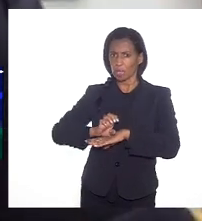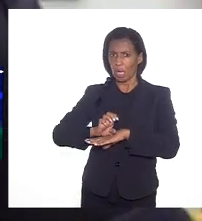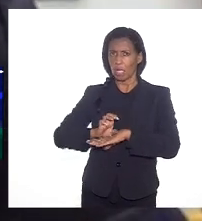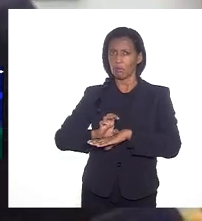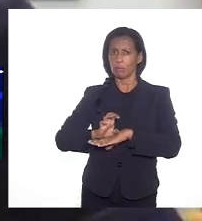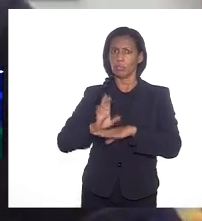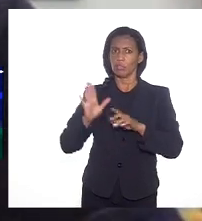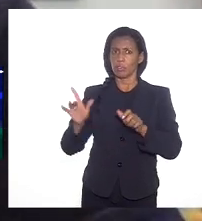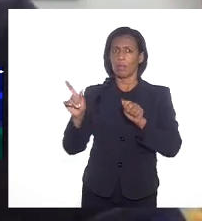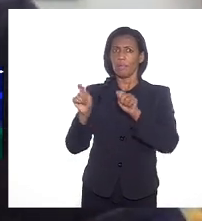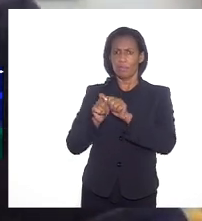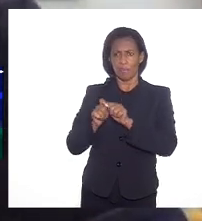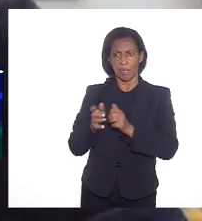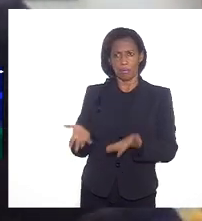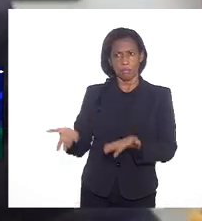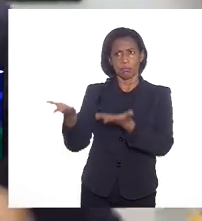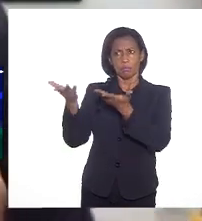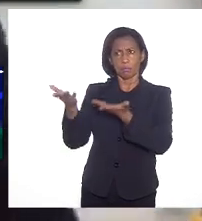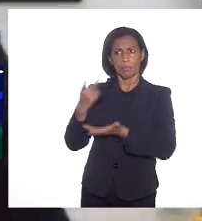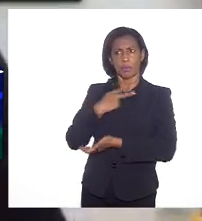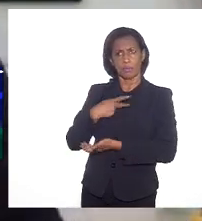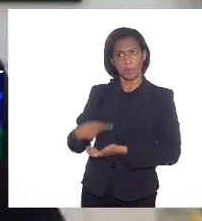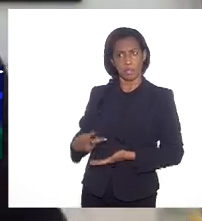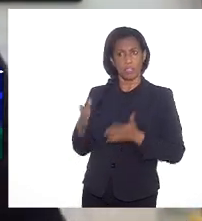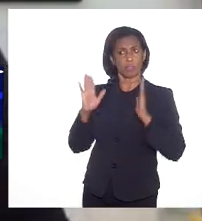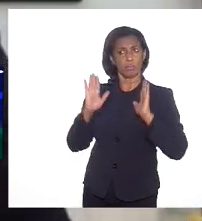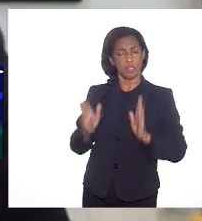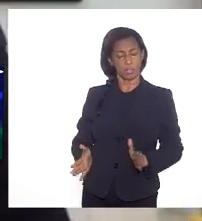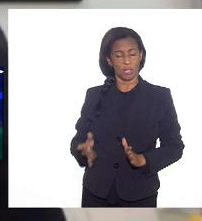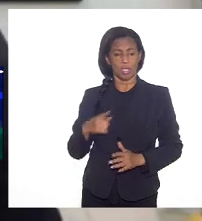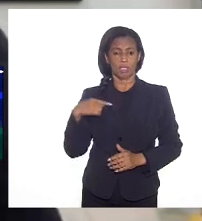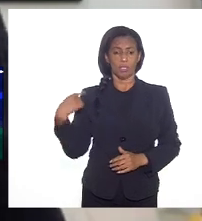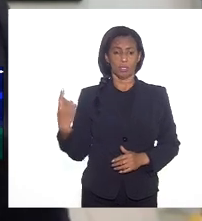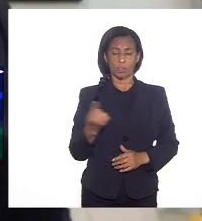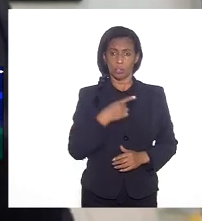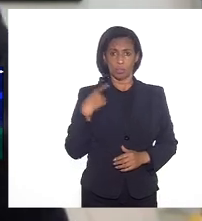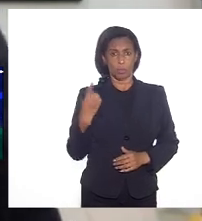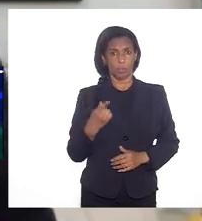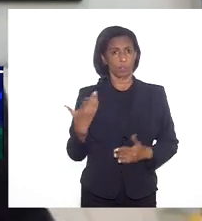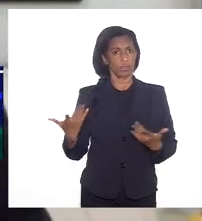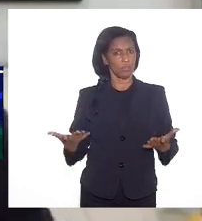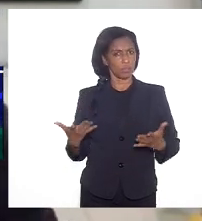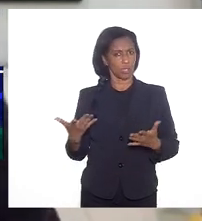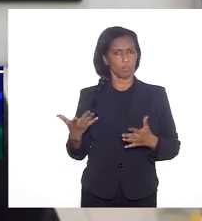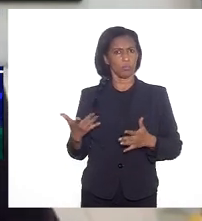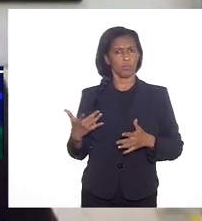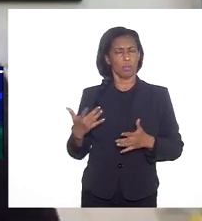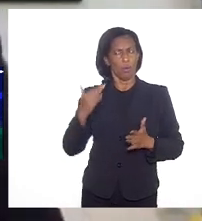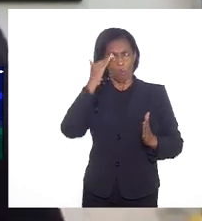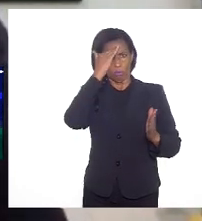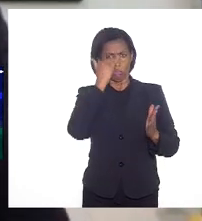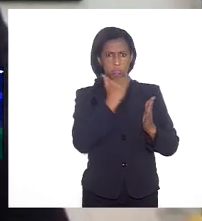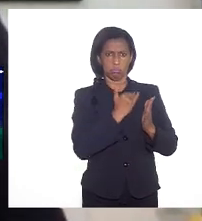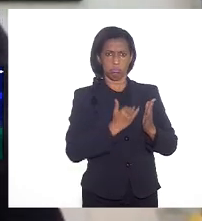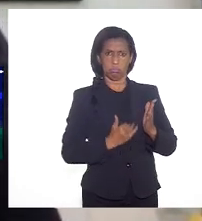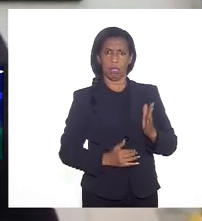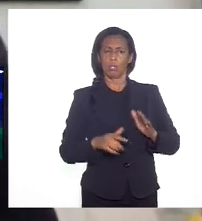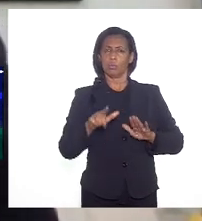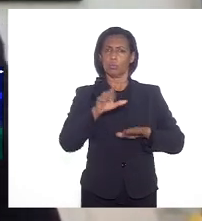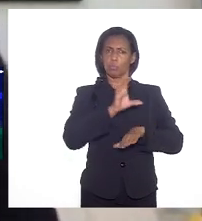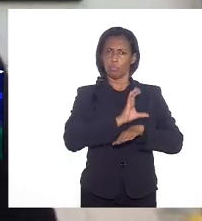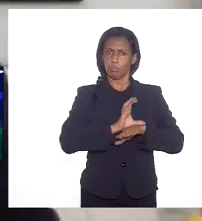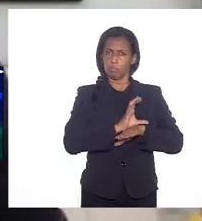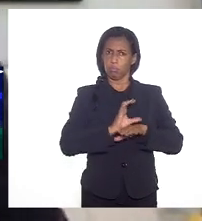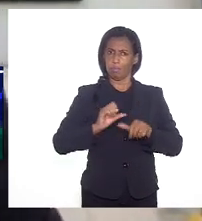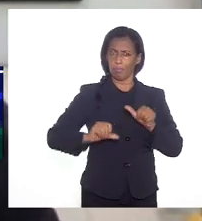providencialmente por vossa excelência mas já que estamos movendo todo um aparato legislativo para mudar a constituição do estado